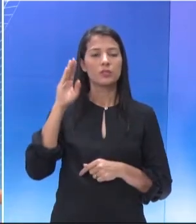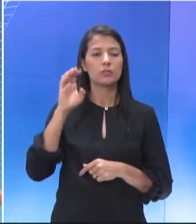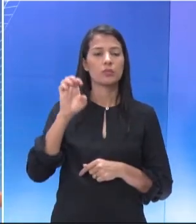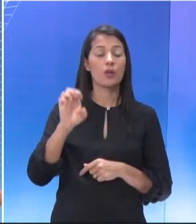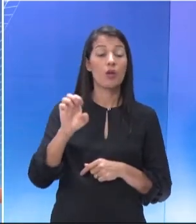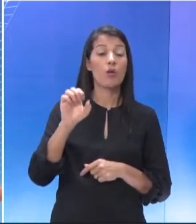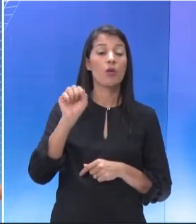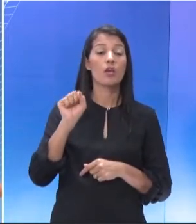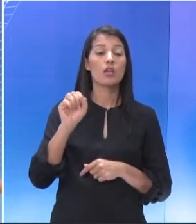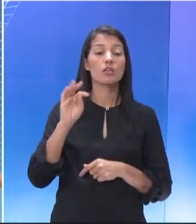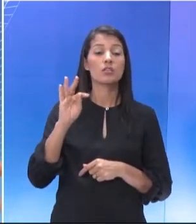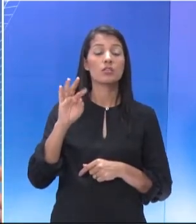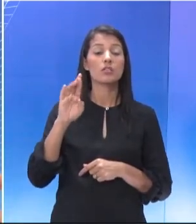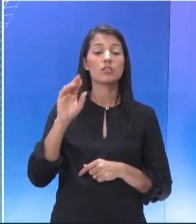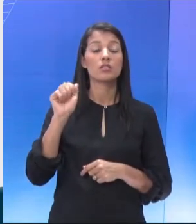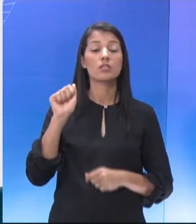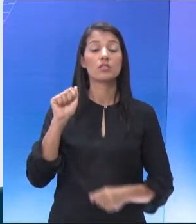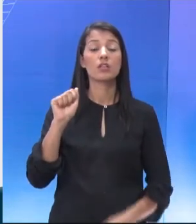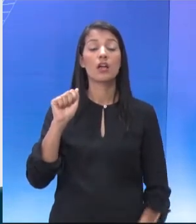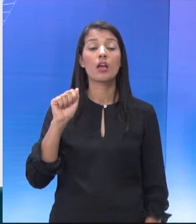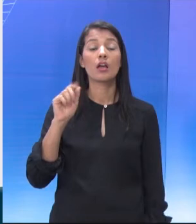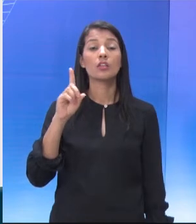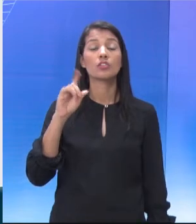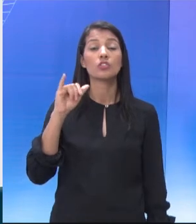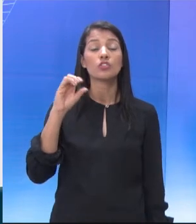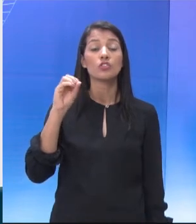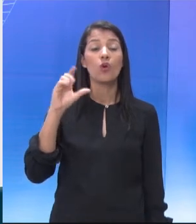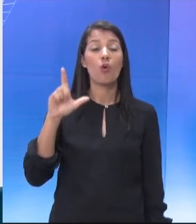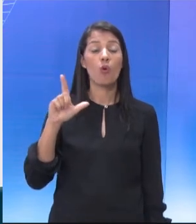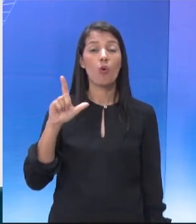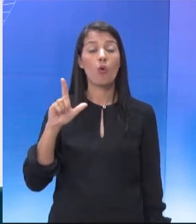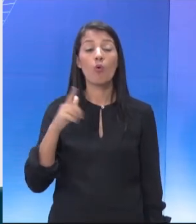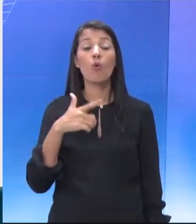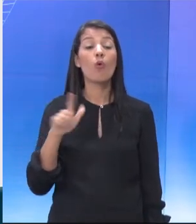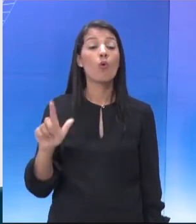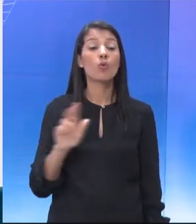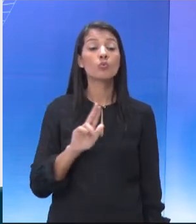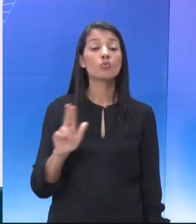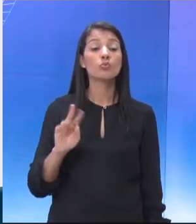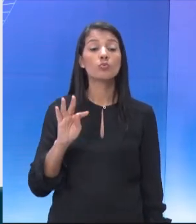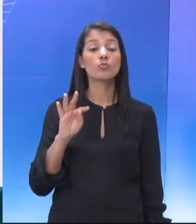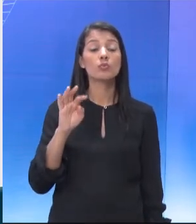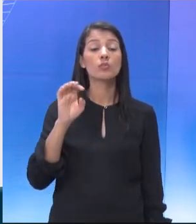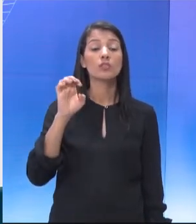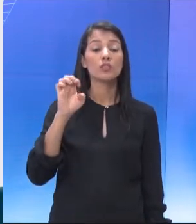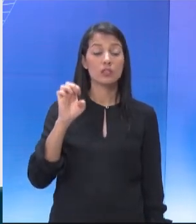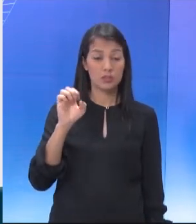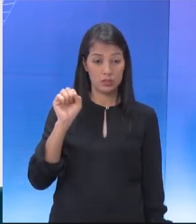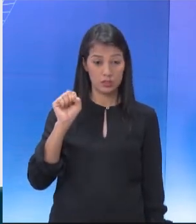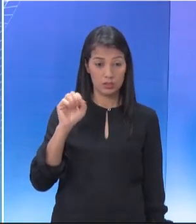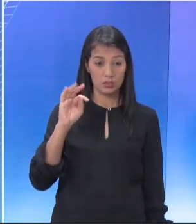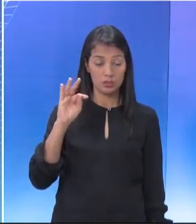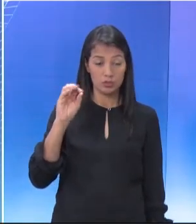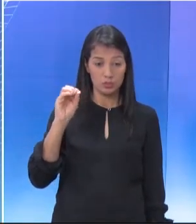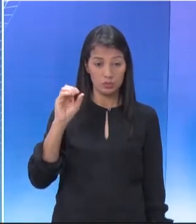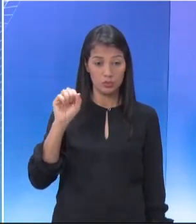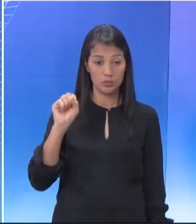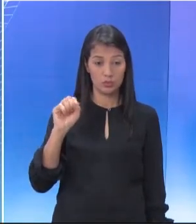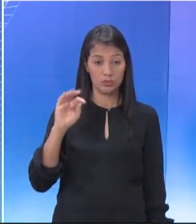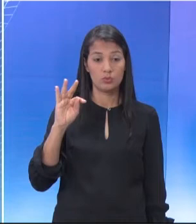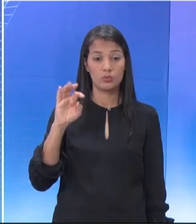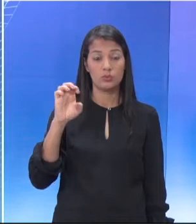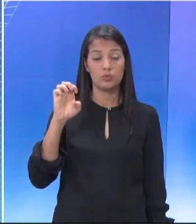testosterona, que é o hormônio masculino, e os anabolizantes, que servem para o desempenho e também para